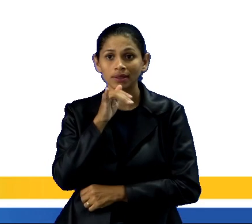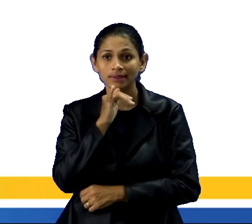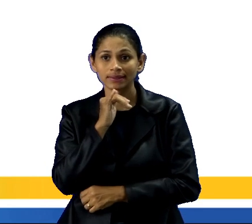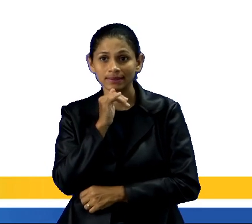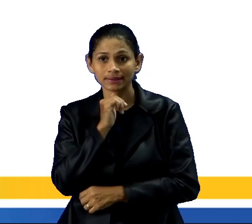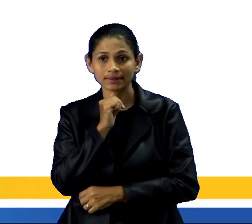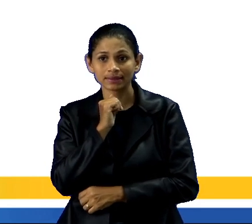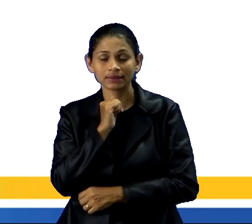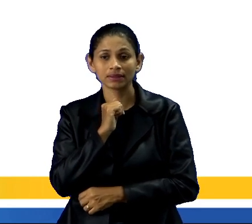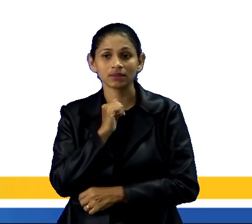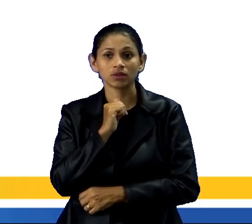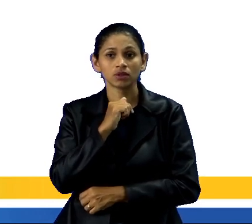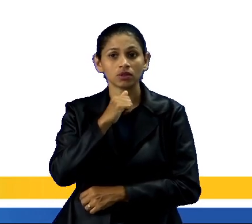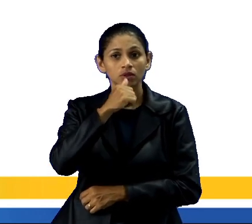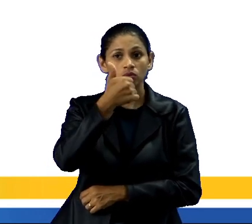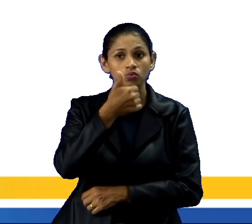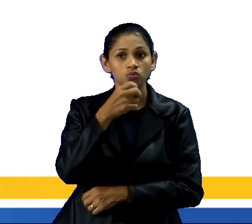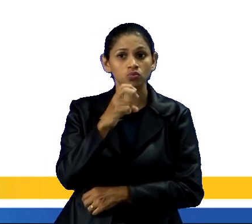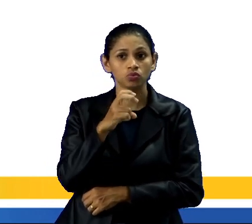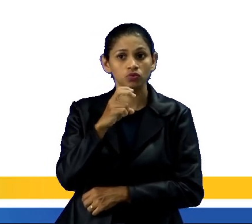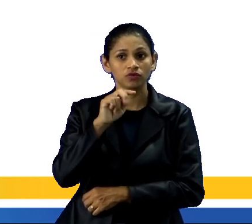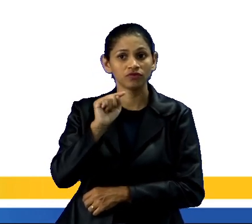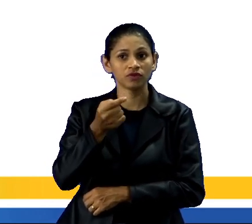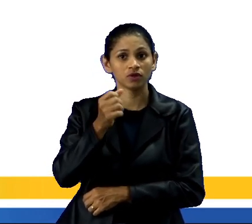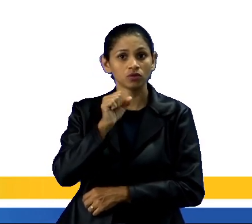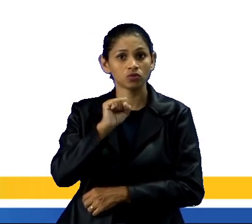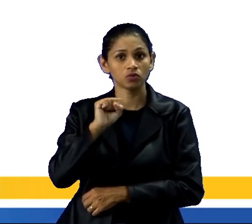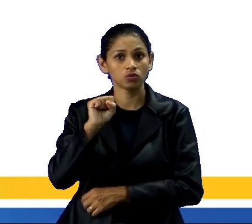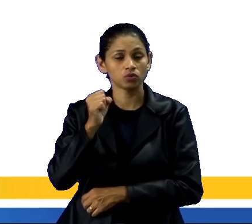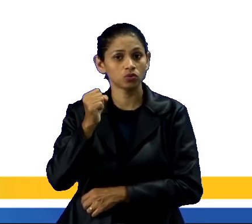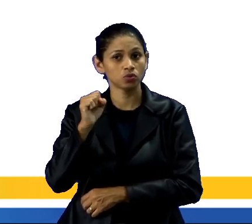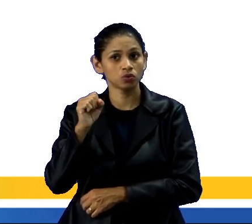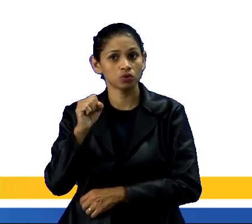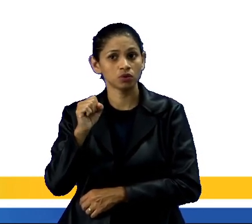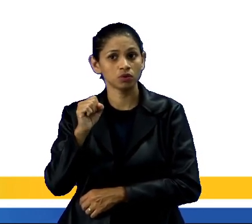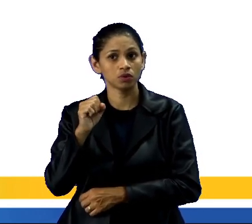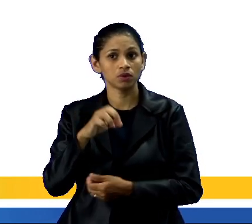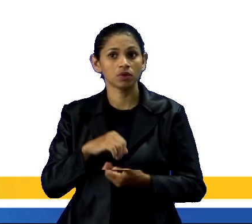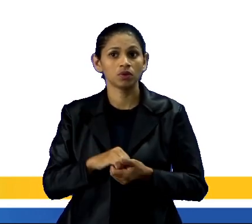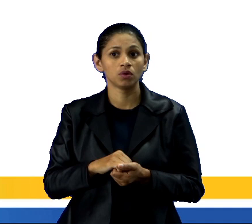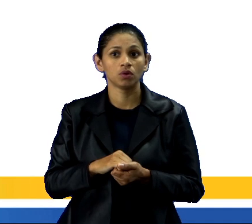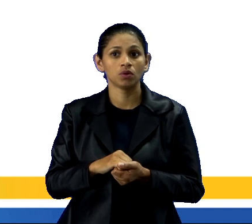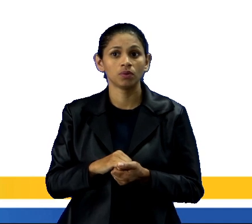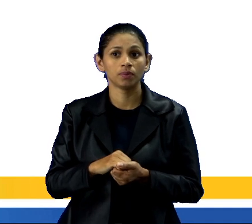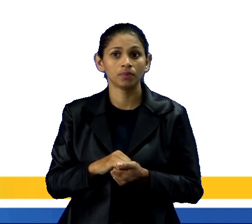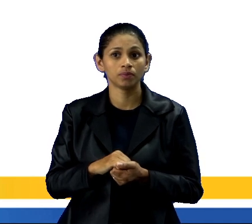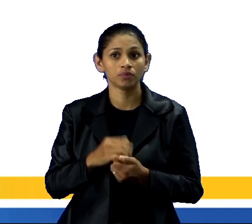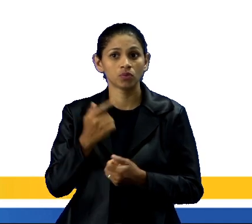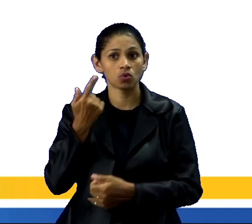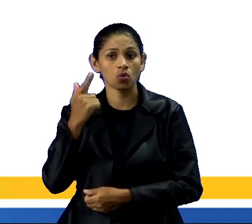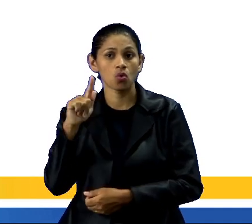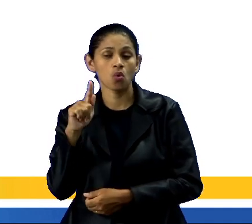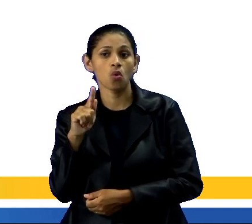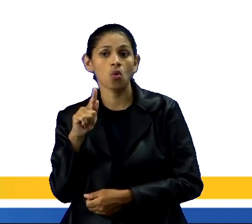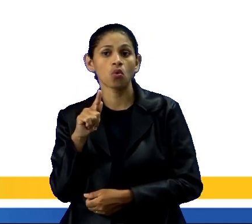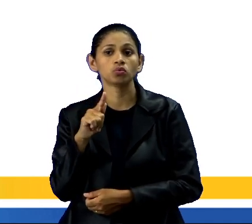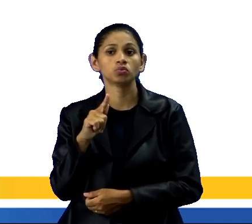12,88. O que é que eu faço? Mantenho 12,8 ou 12,88. O outro